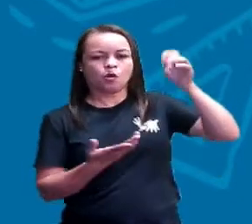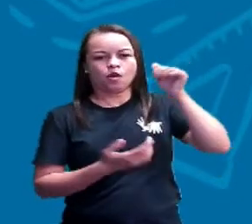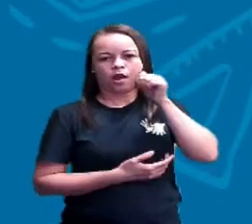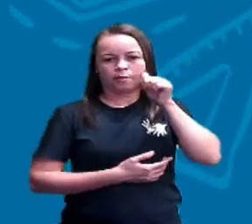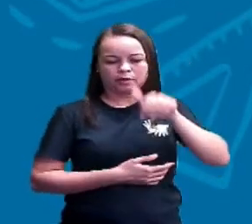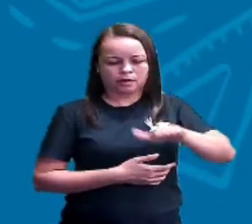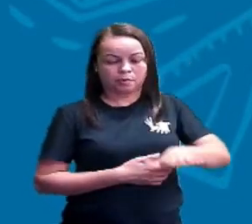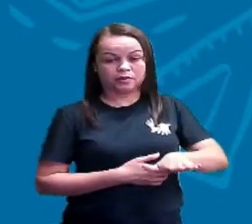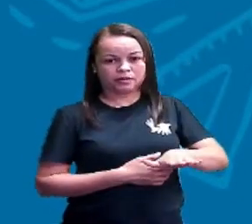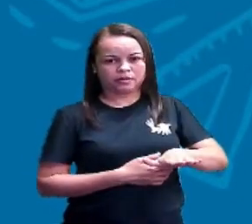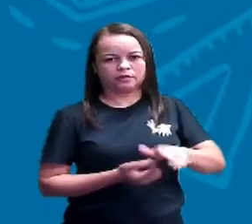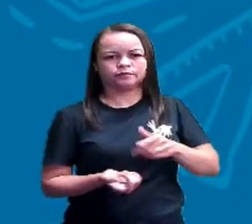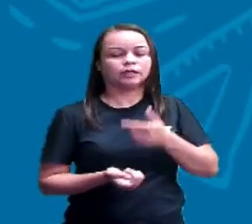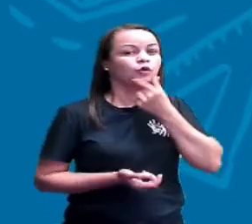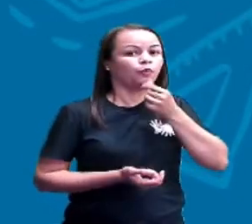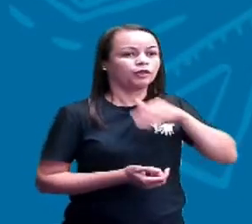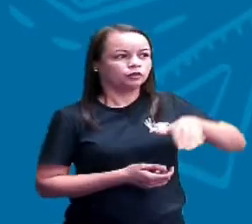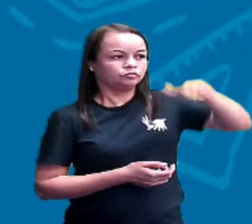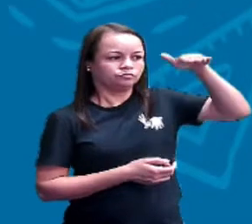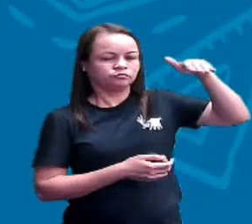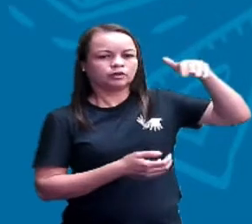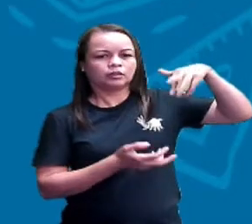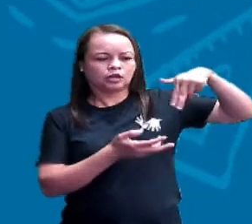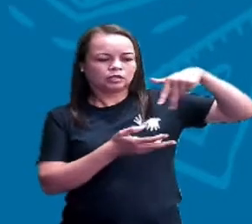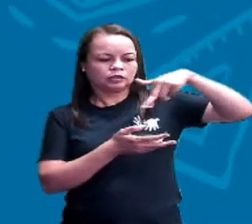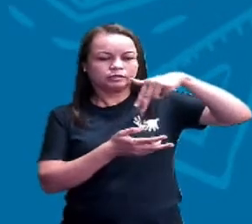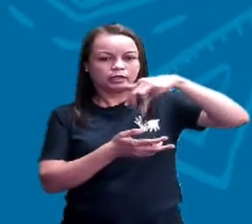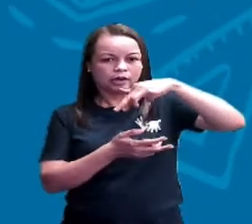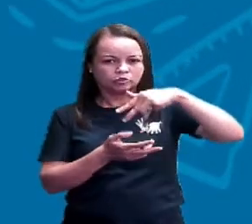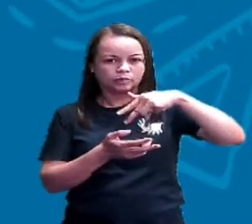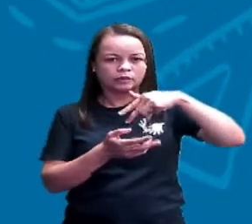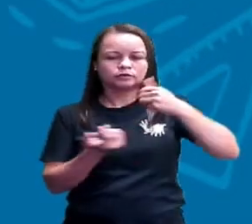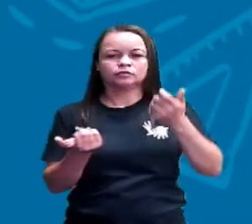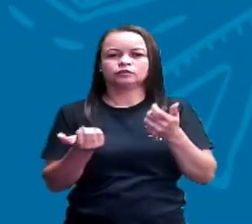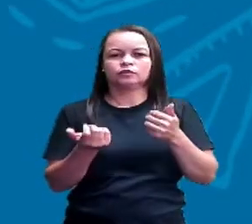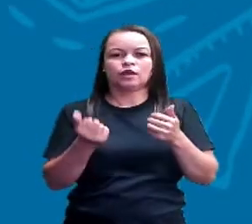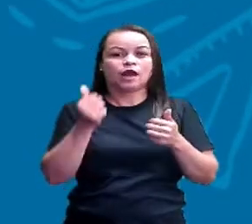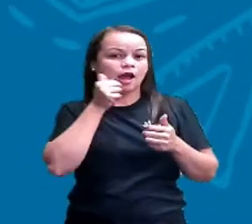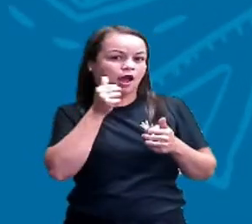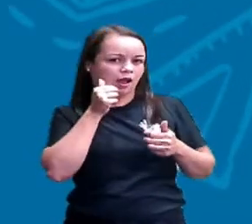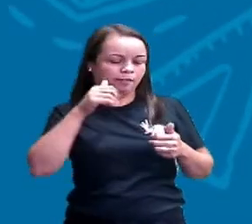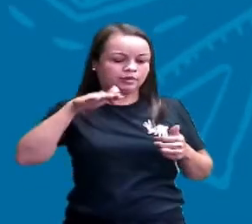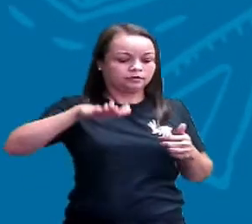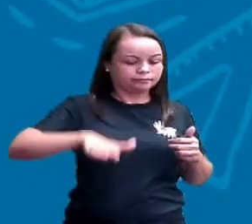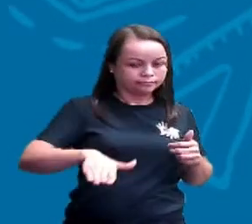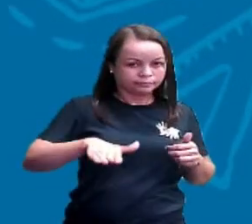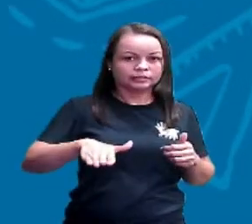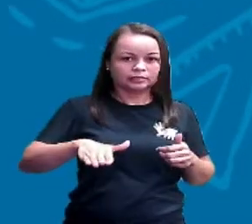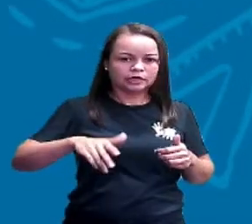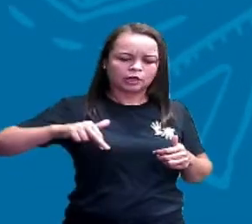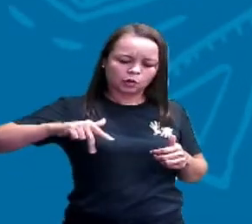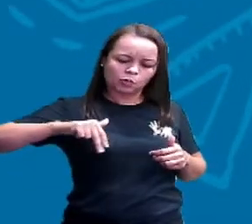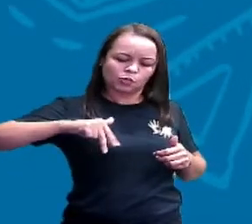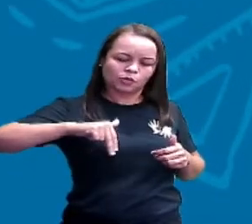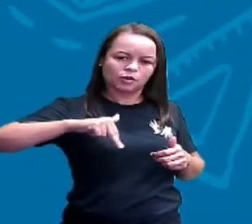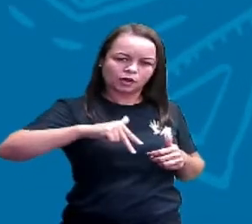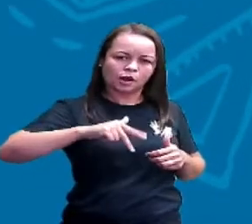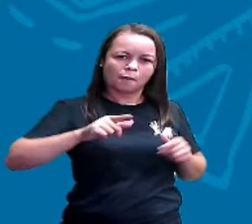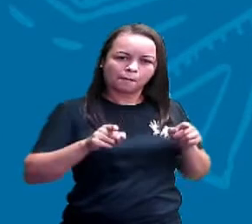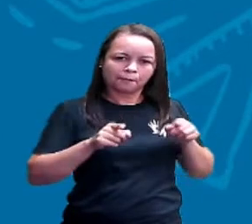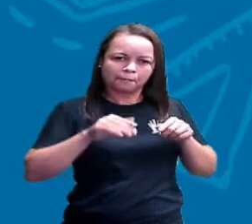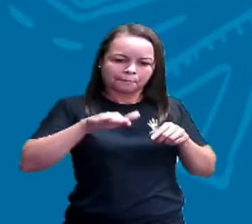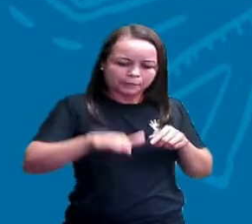deu 3 passos e fez a barra dele. Amanda, pequenininha, com as perninhas